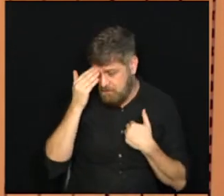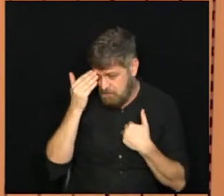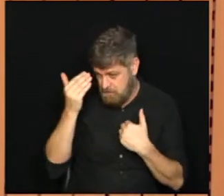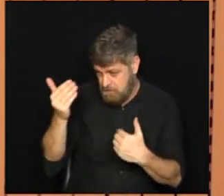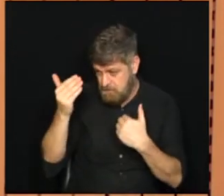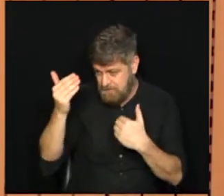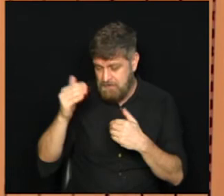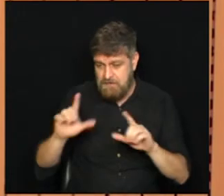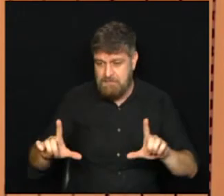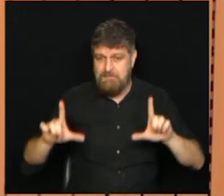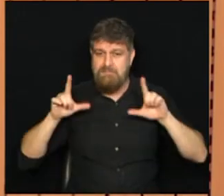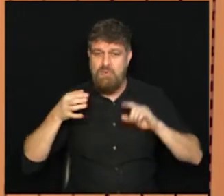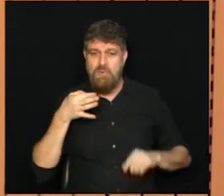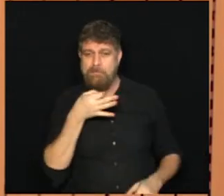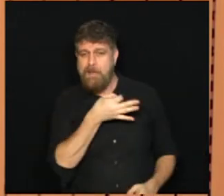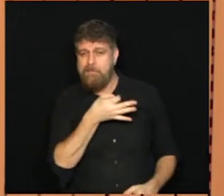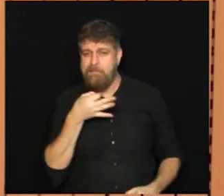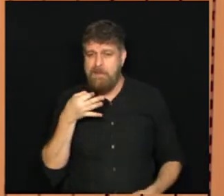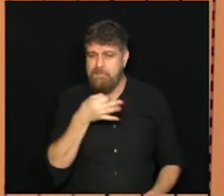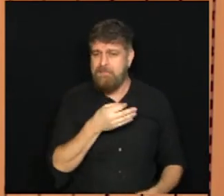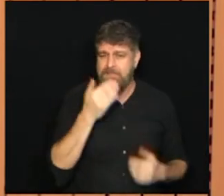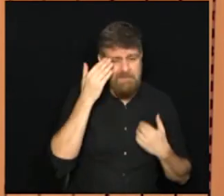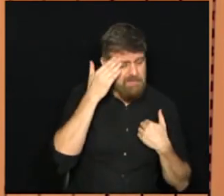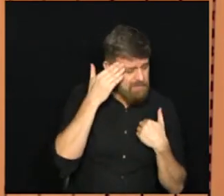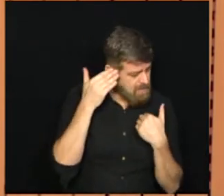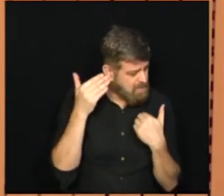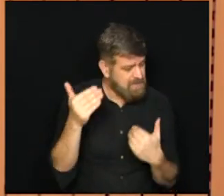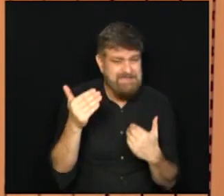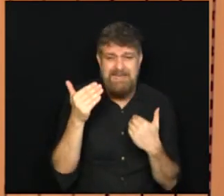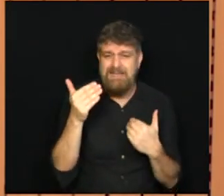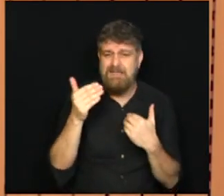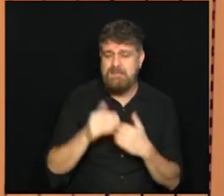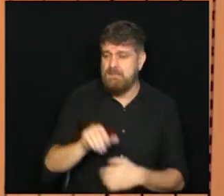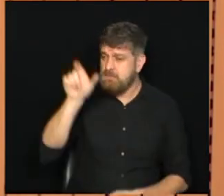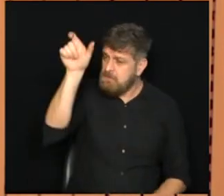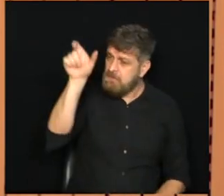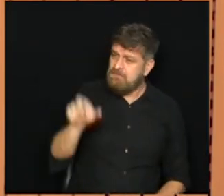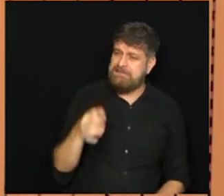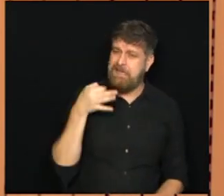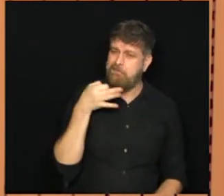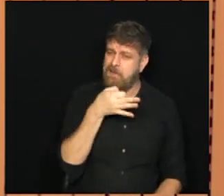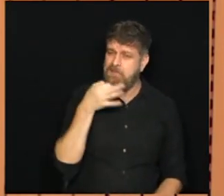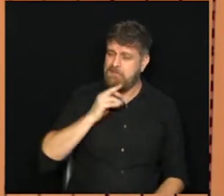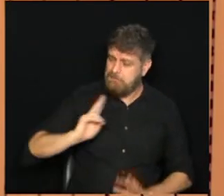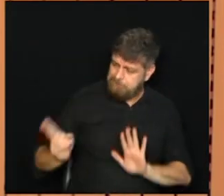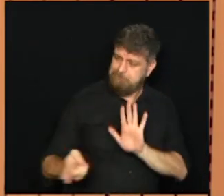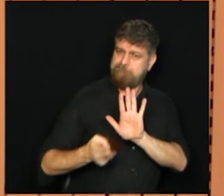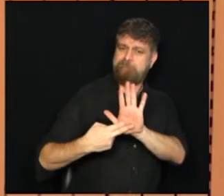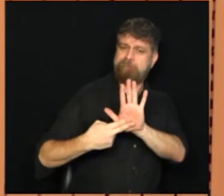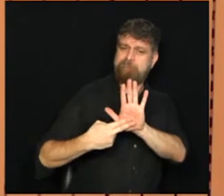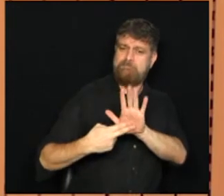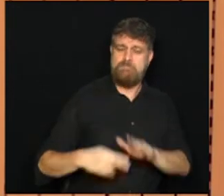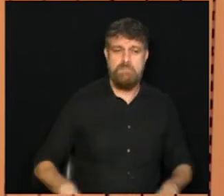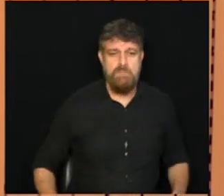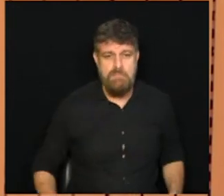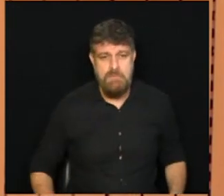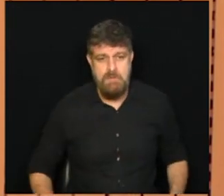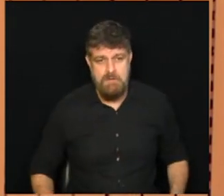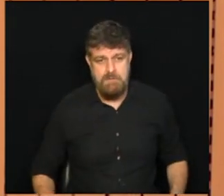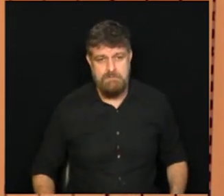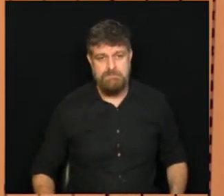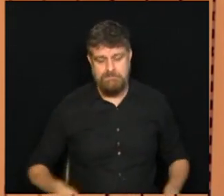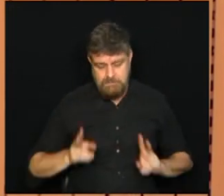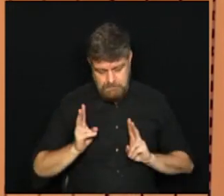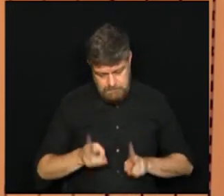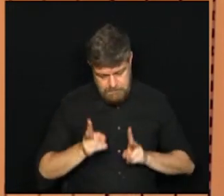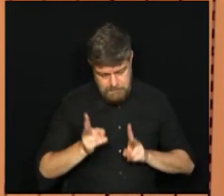pela participação, agradeço muito o seu comprometimento aqui. Vamos continuar,